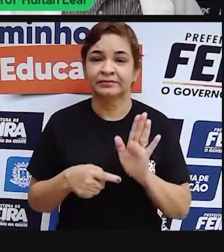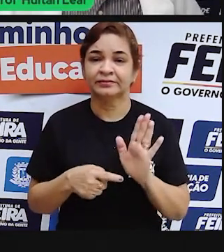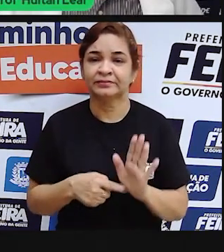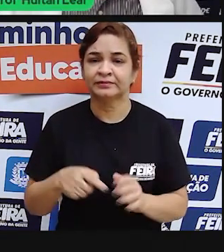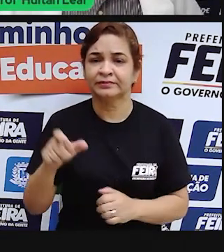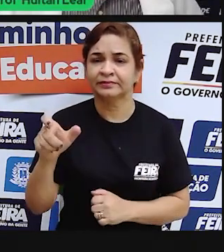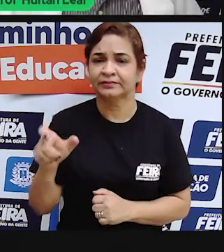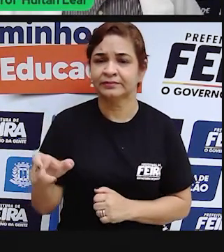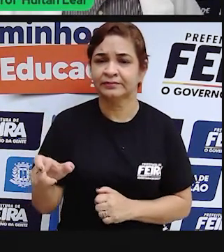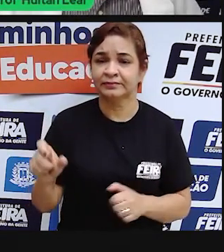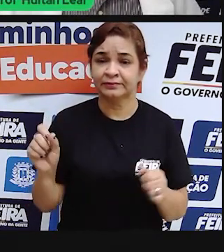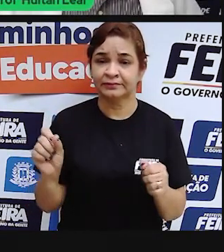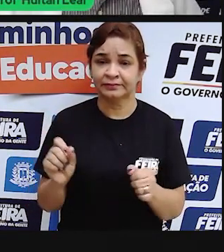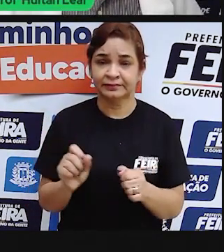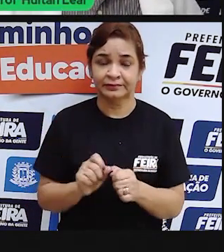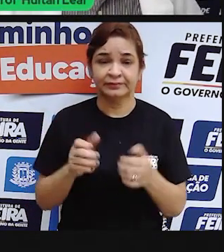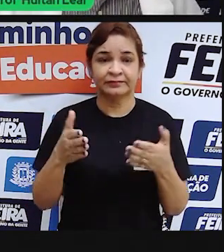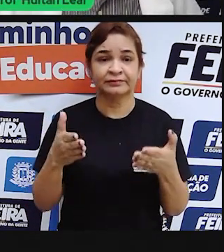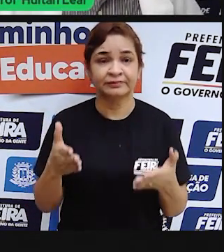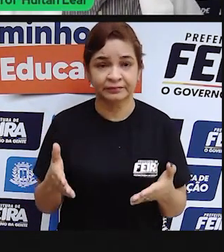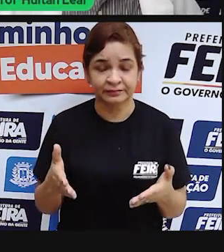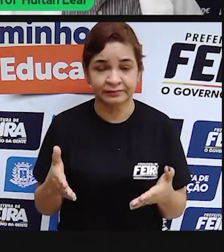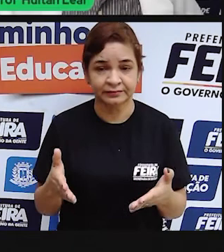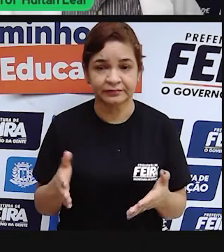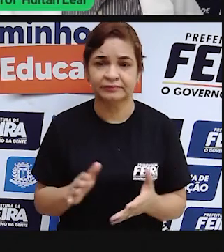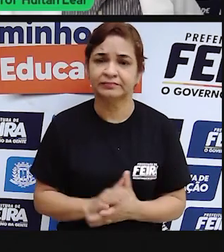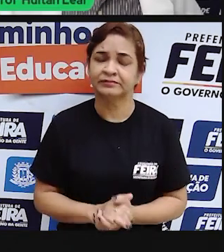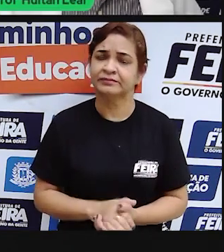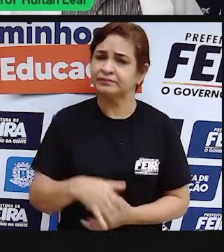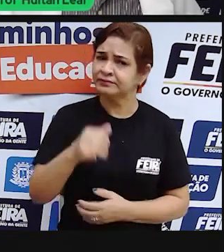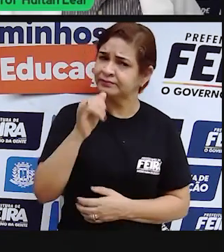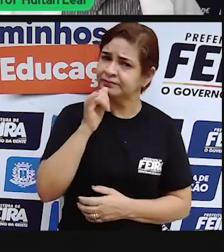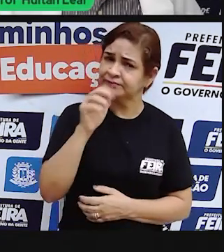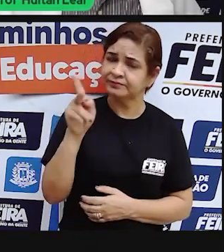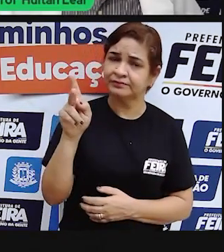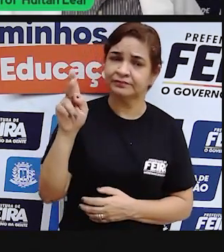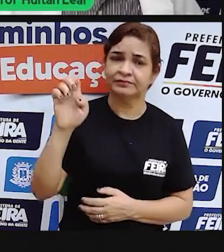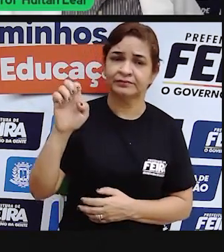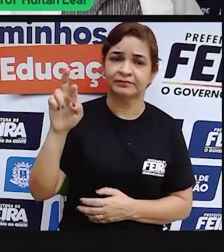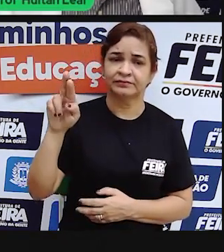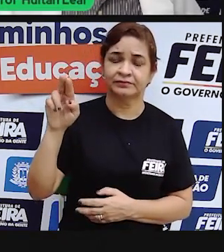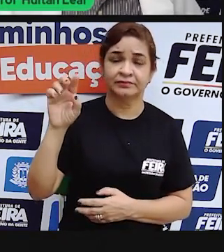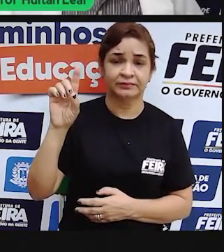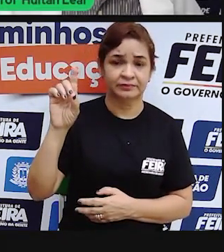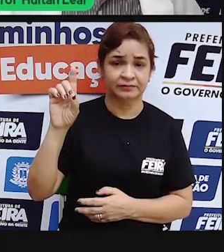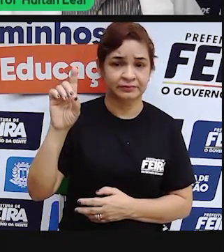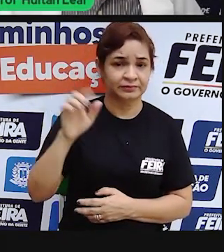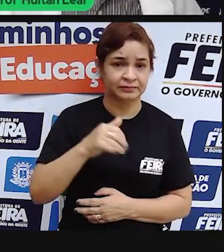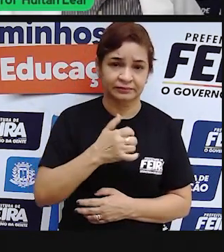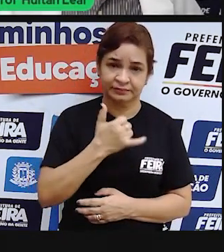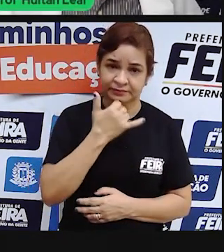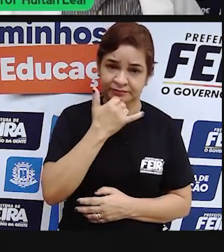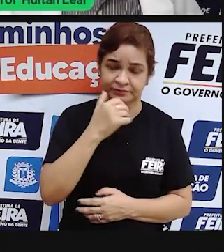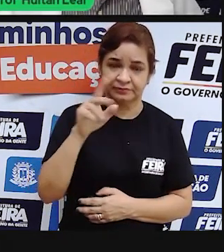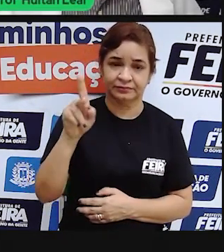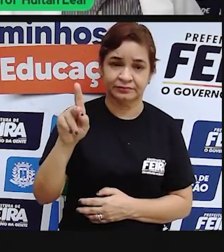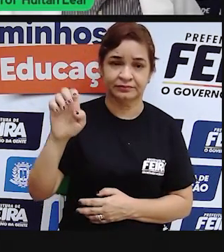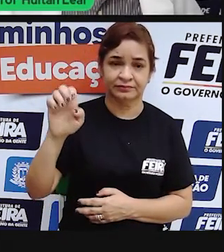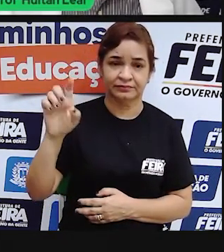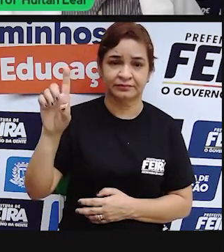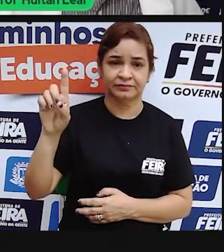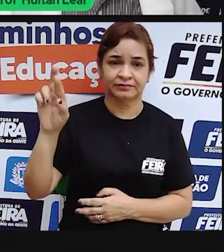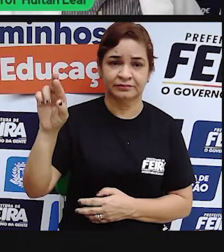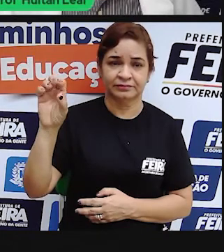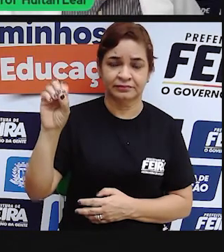que pratica ou sofre uma ação. Pedro ficou calado. Substantivo